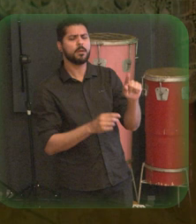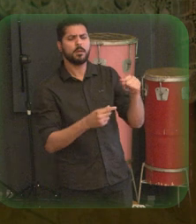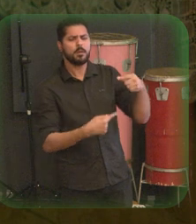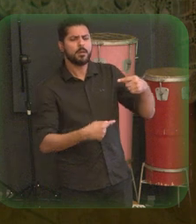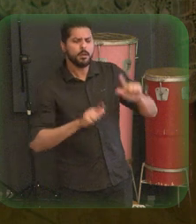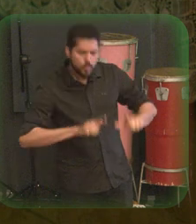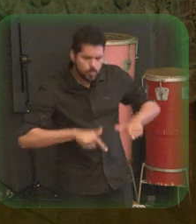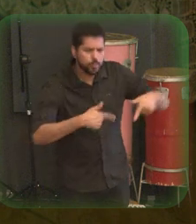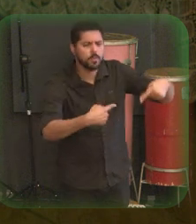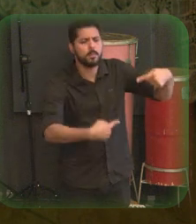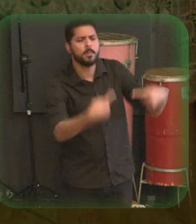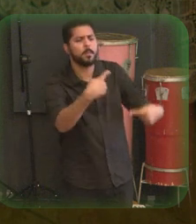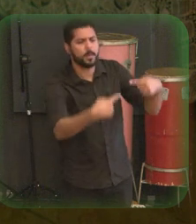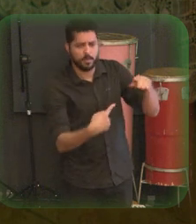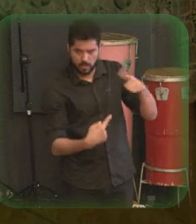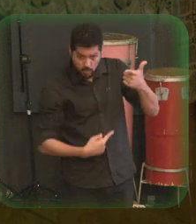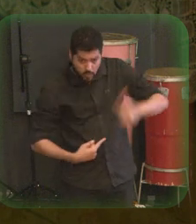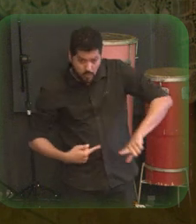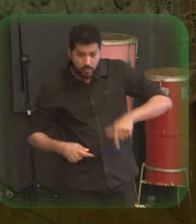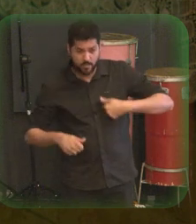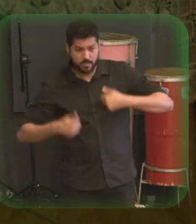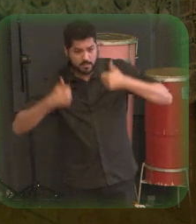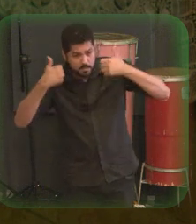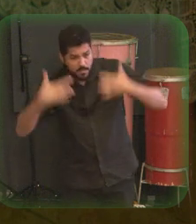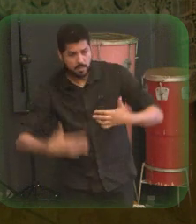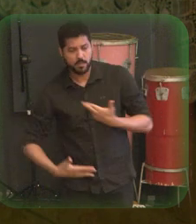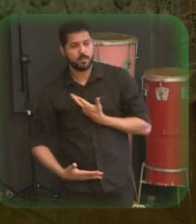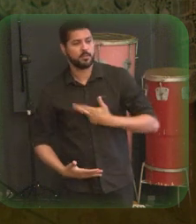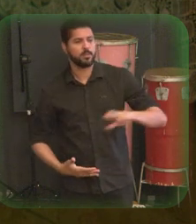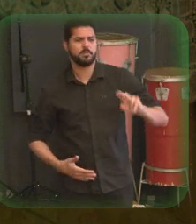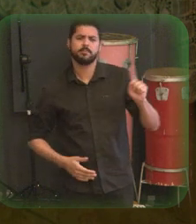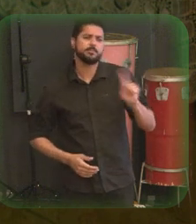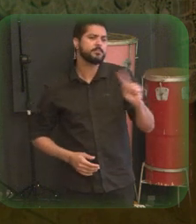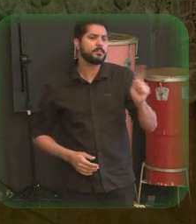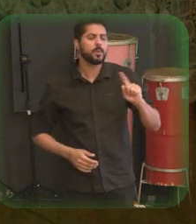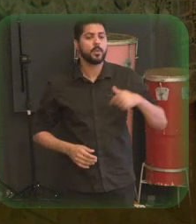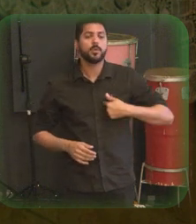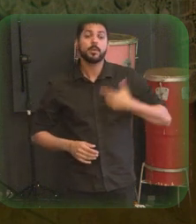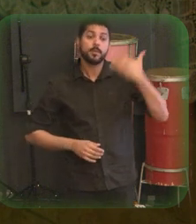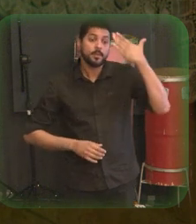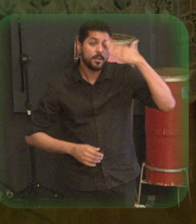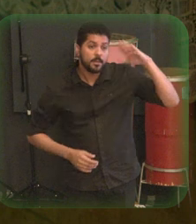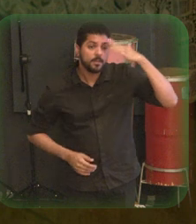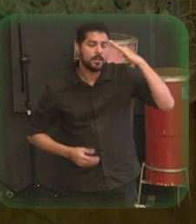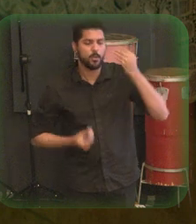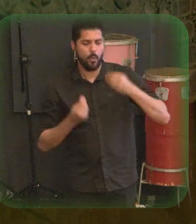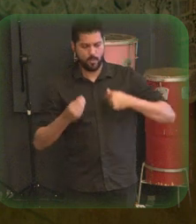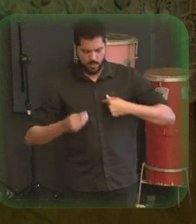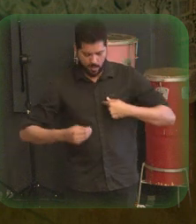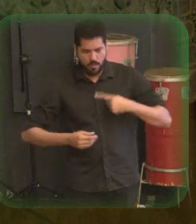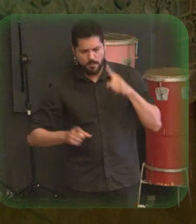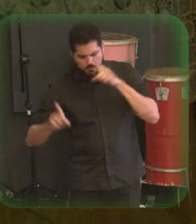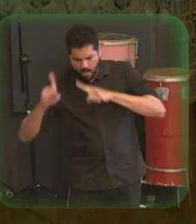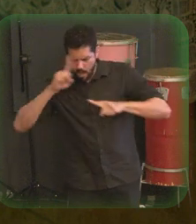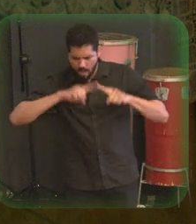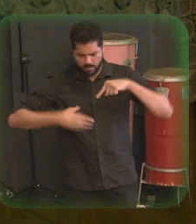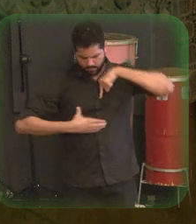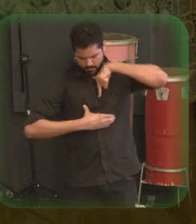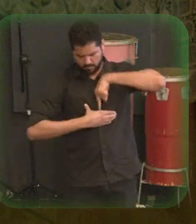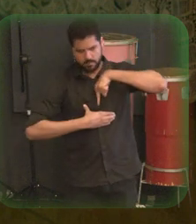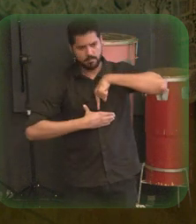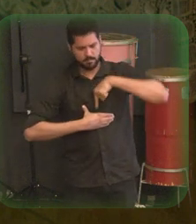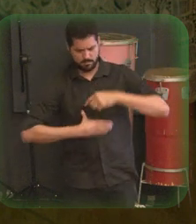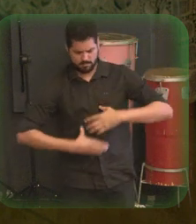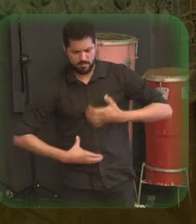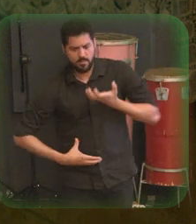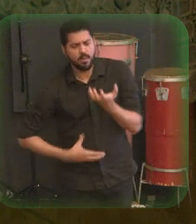falando aqui, de novo, de religião. Eu estou falando da gente entender as nossas incompletudes, as nossas falhas, e estou falando de como nós,